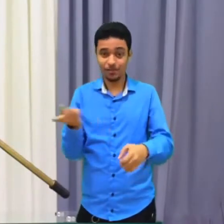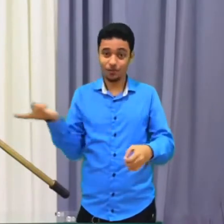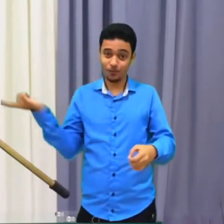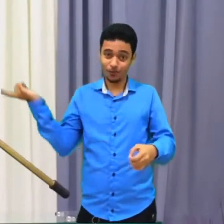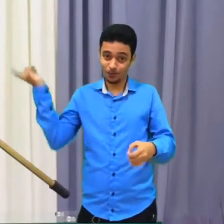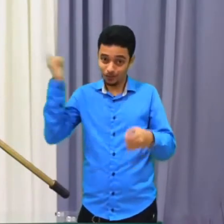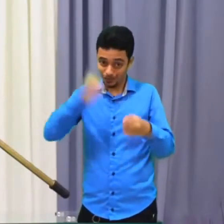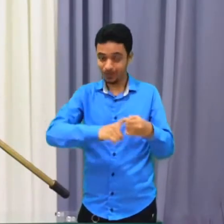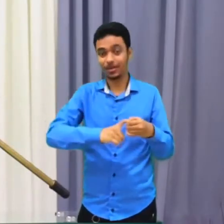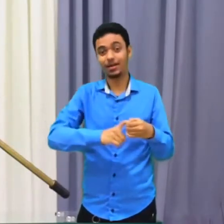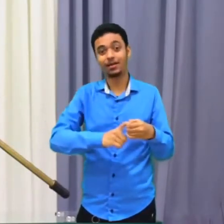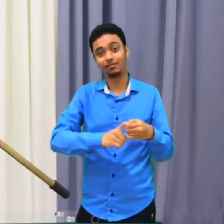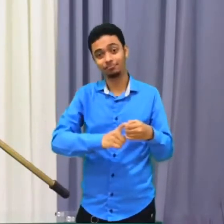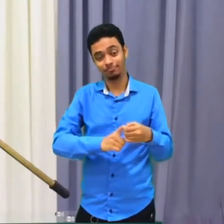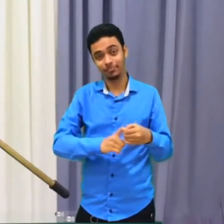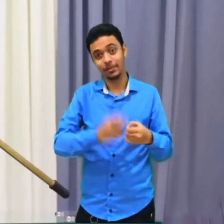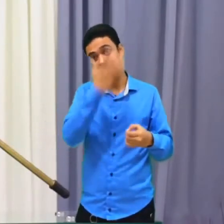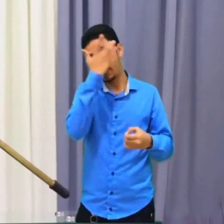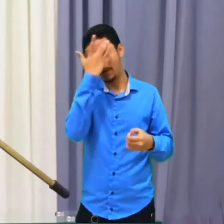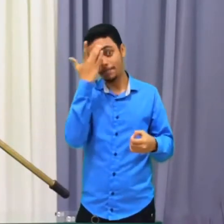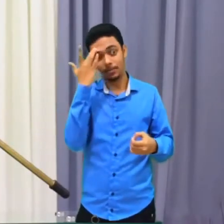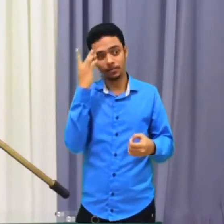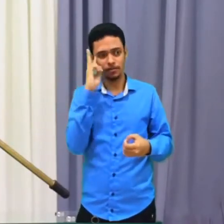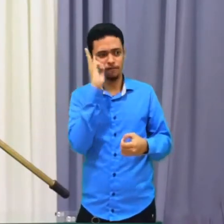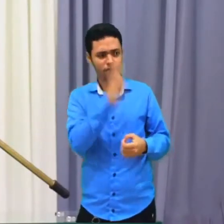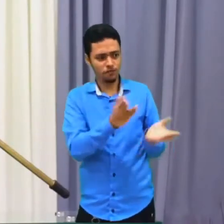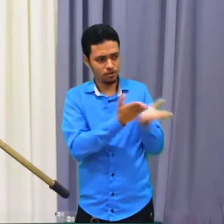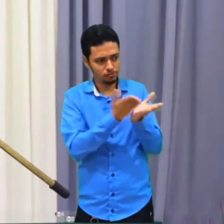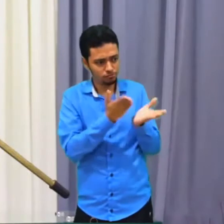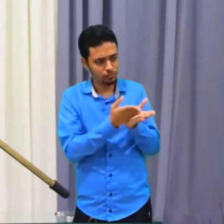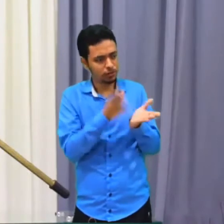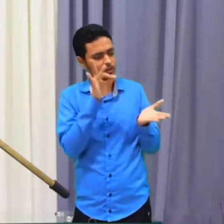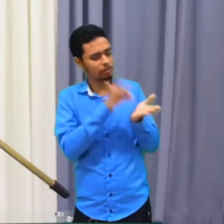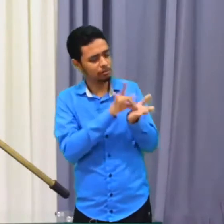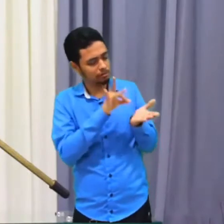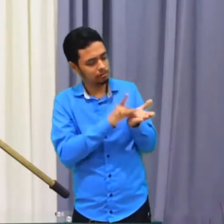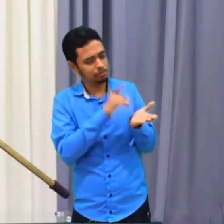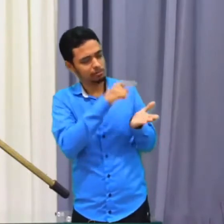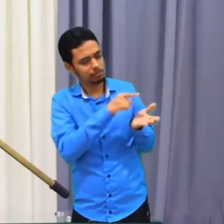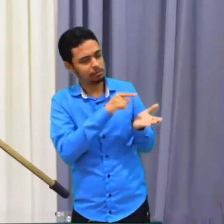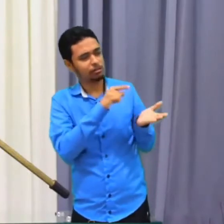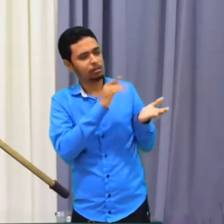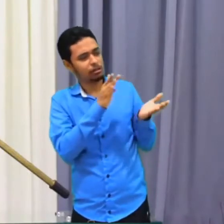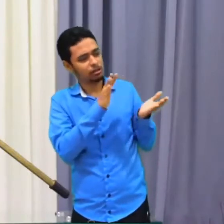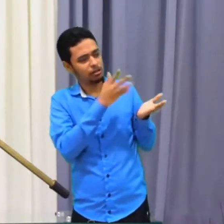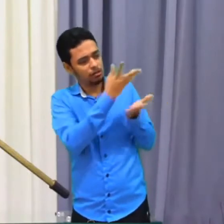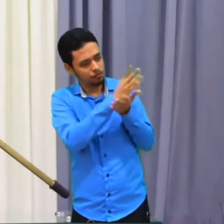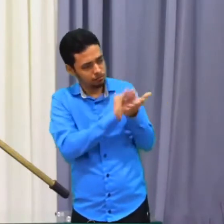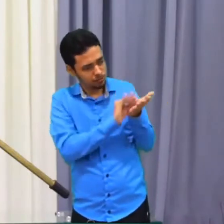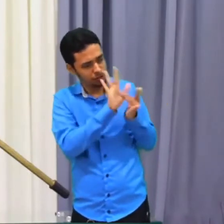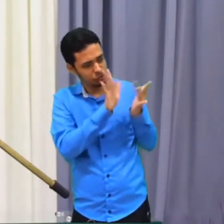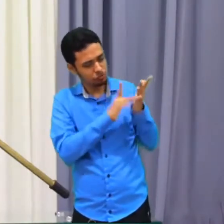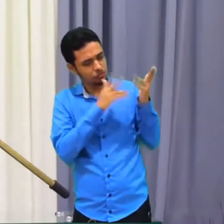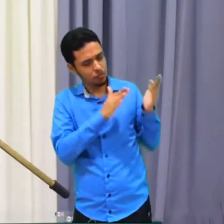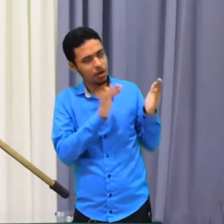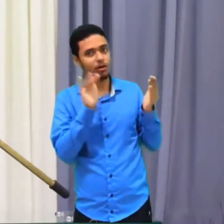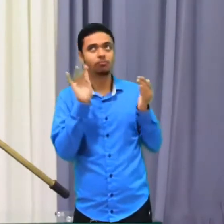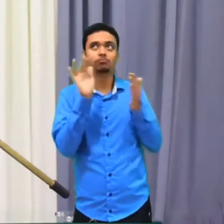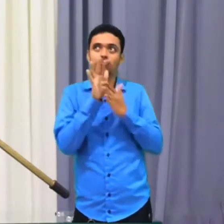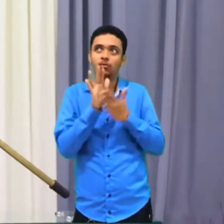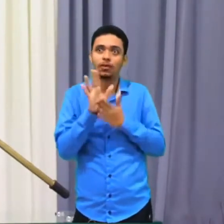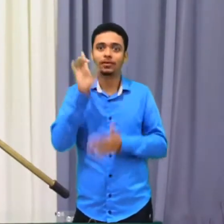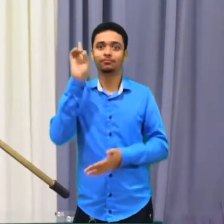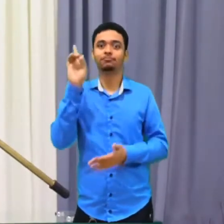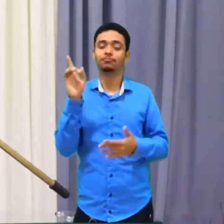ponto das pessoas olharem para os crentes e bendizerem o nome do Senhor Jesus Cristo.